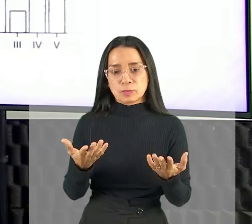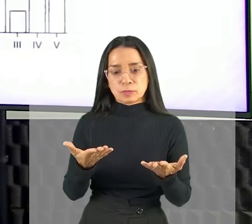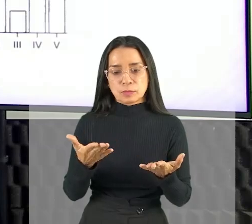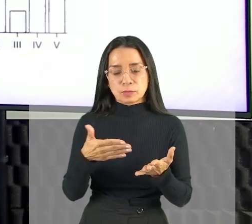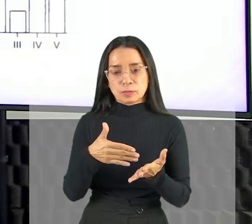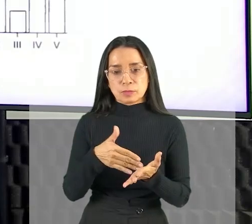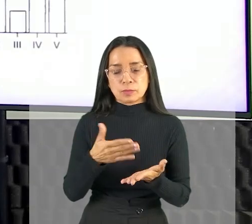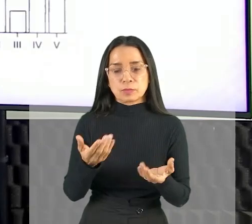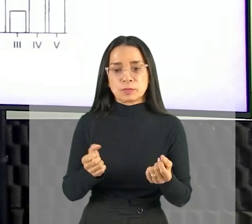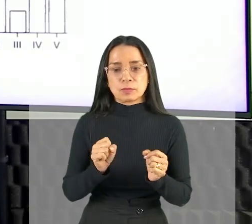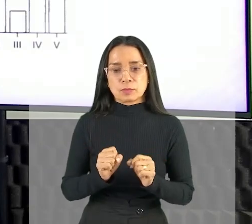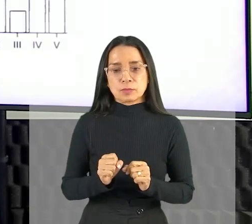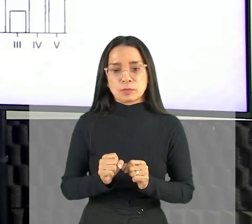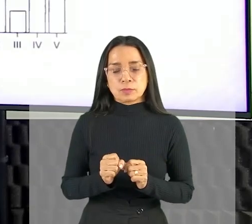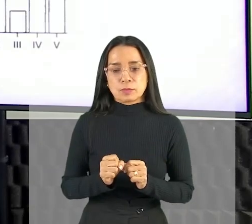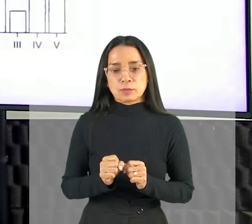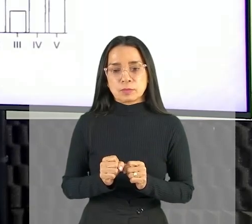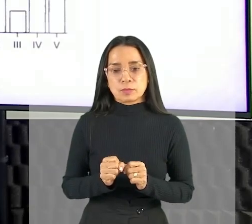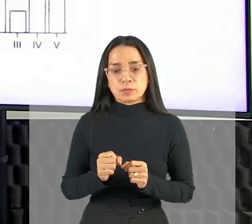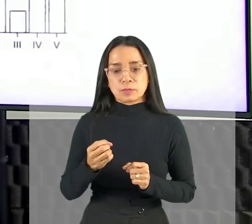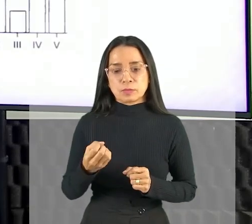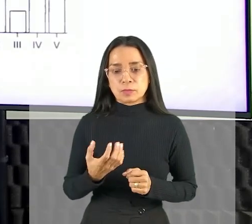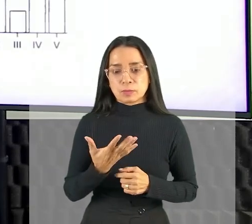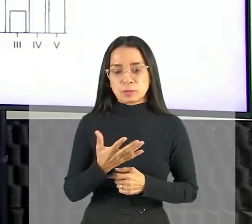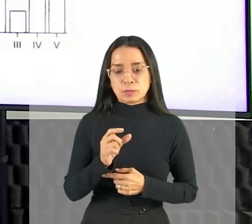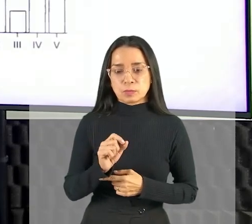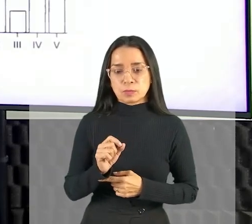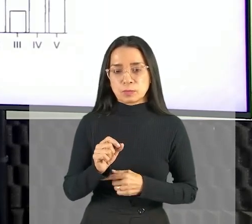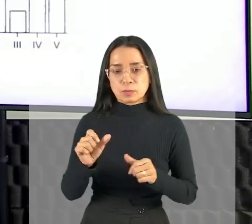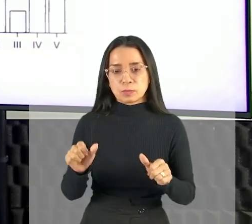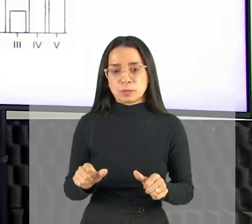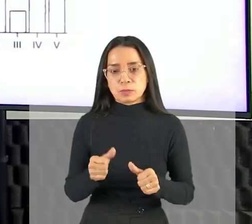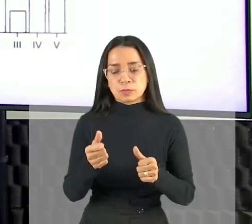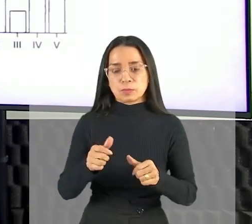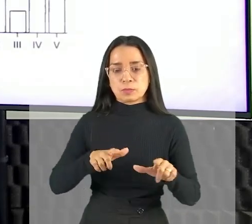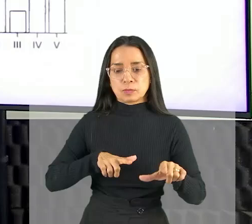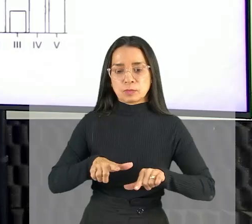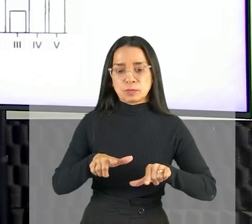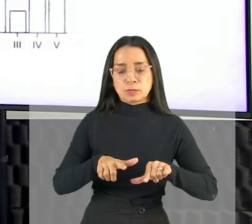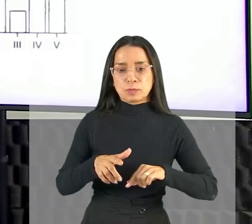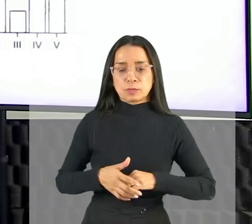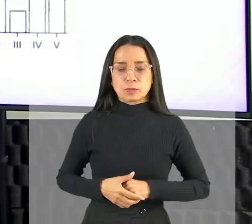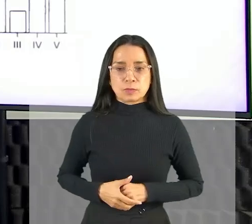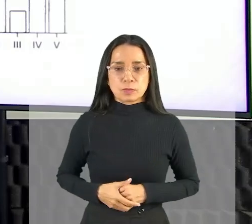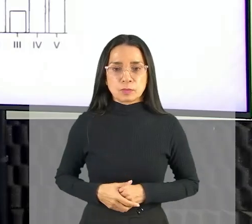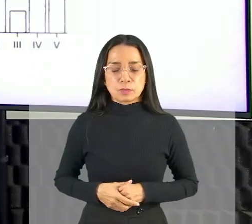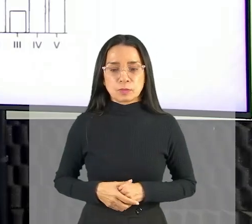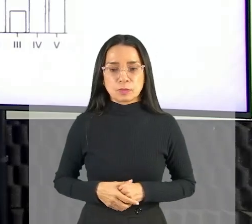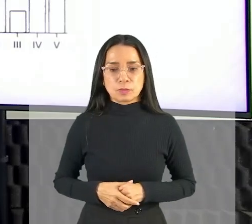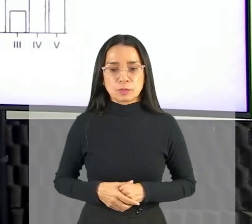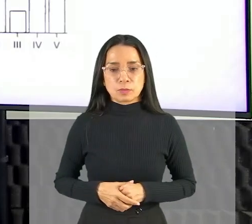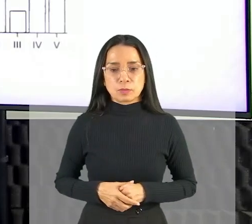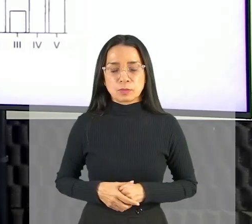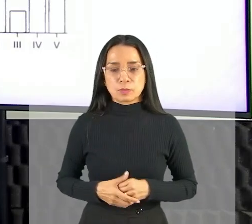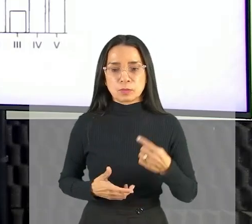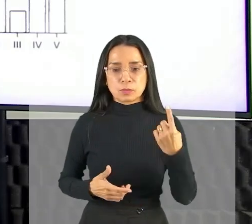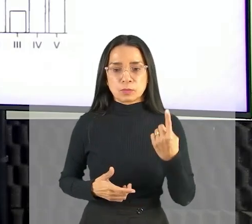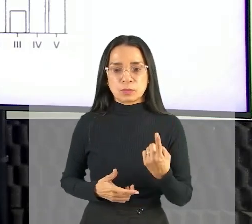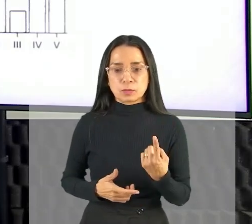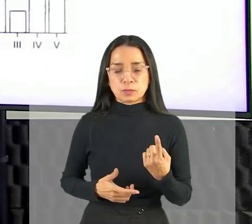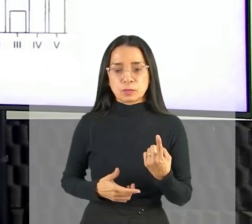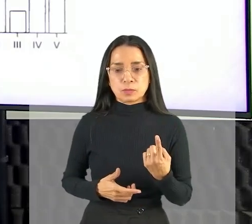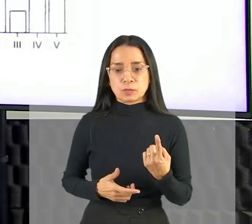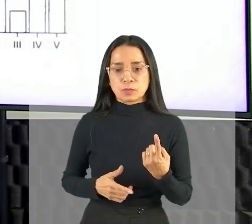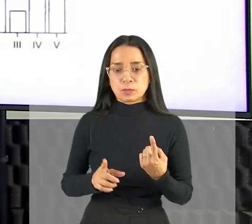que tá aí mais simpático né foi o que melhor trabalhou o composto um ele já não